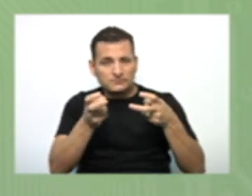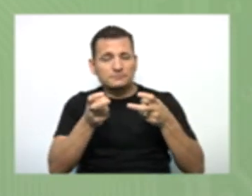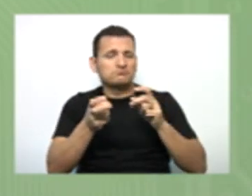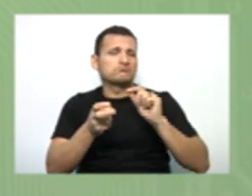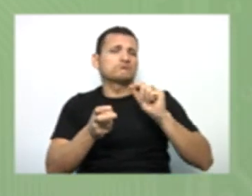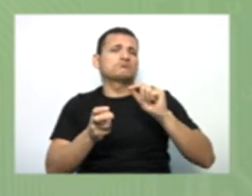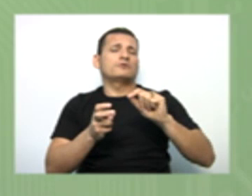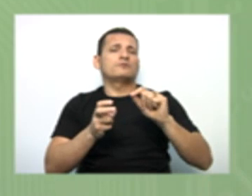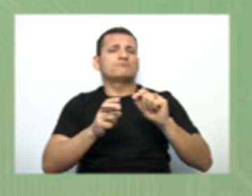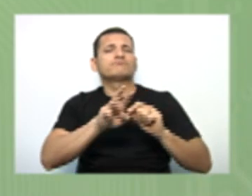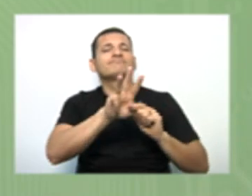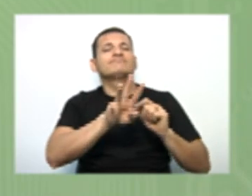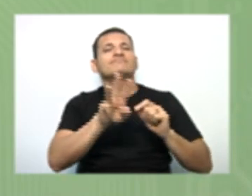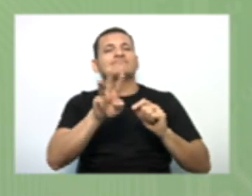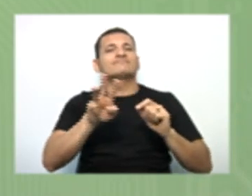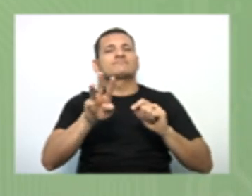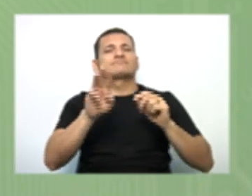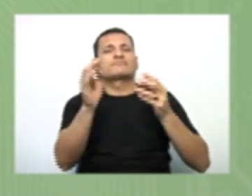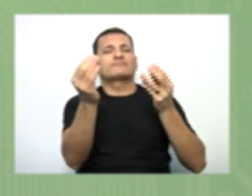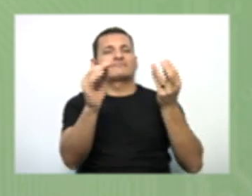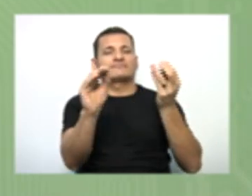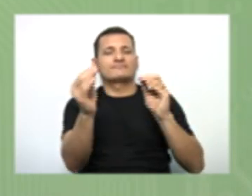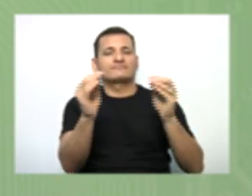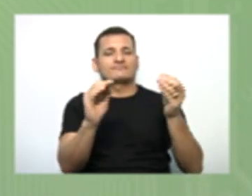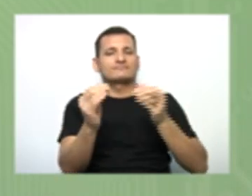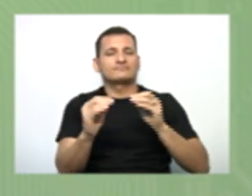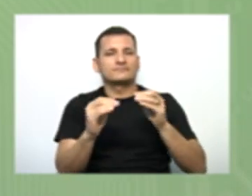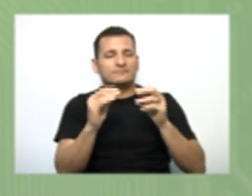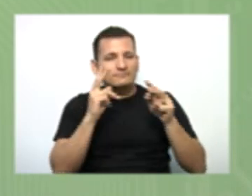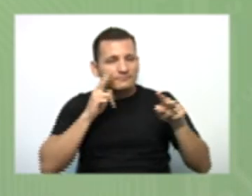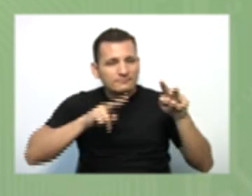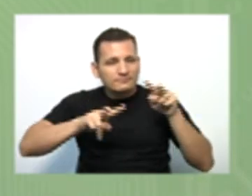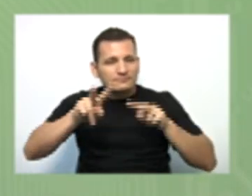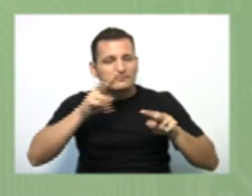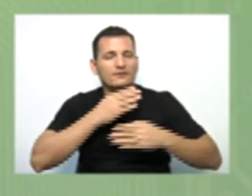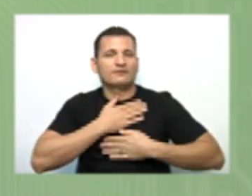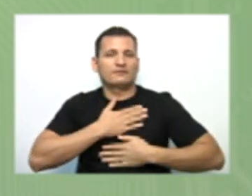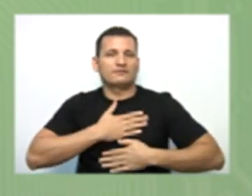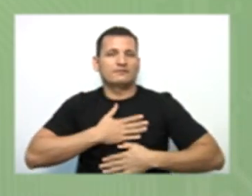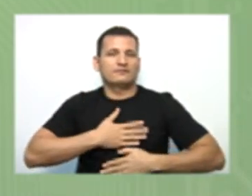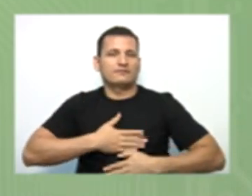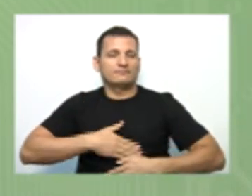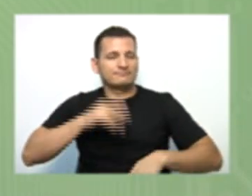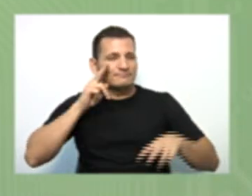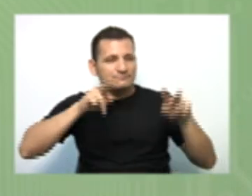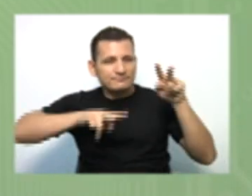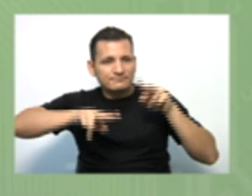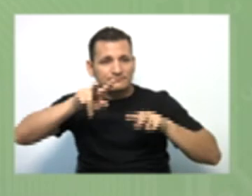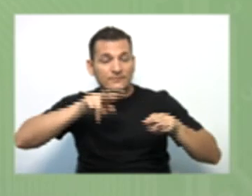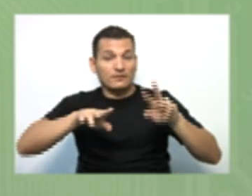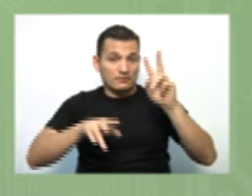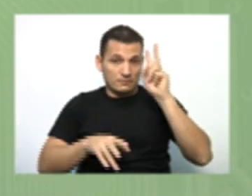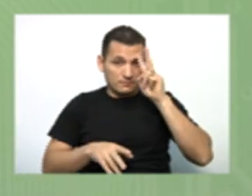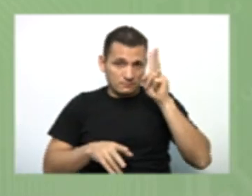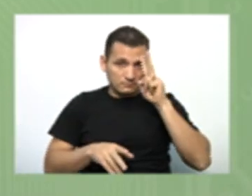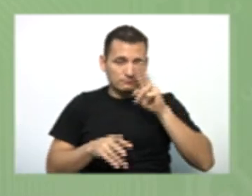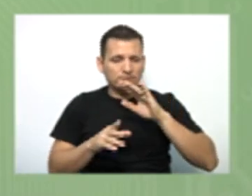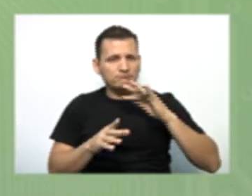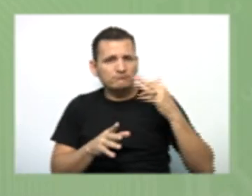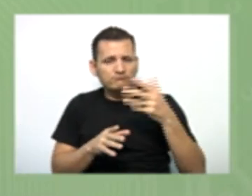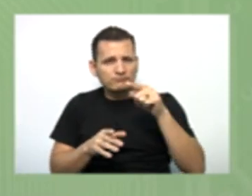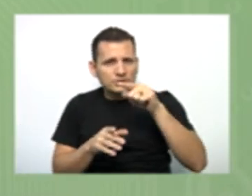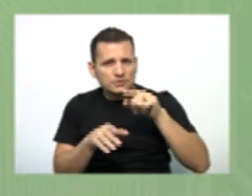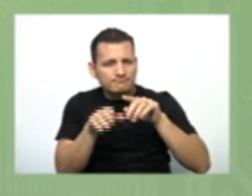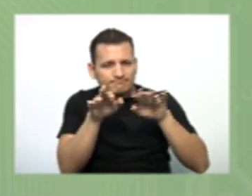página precisa ter para ser agradável ao usuário. Lembrando, tudo que você for desenvolver